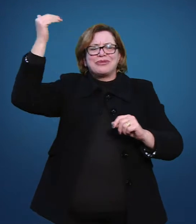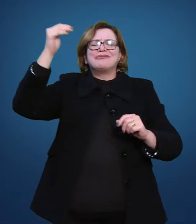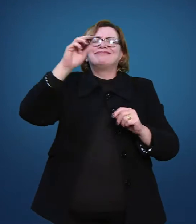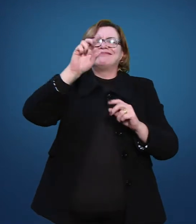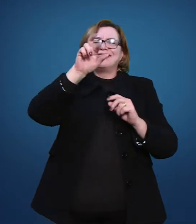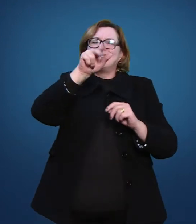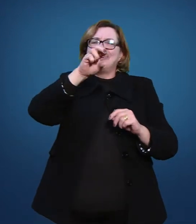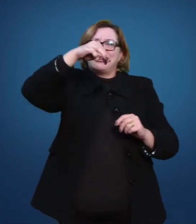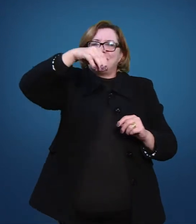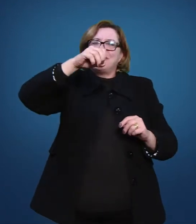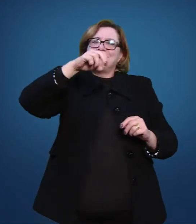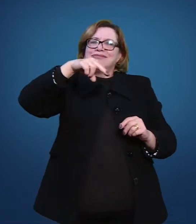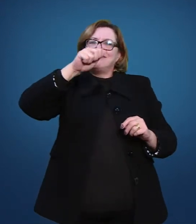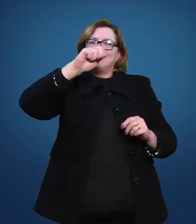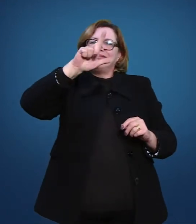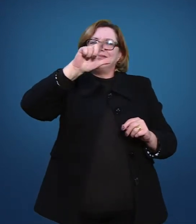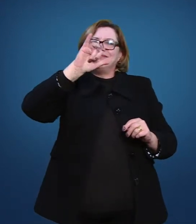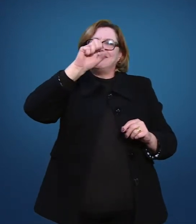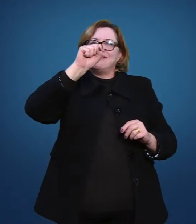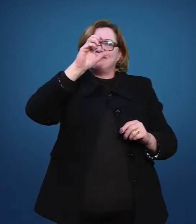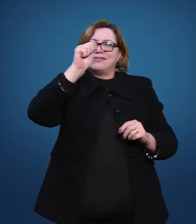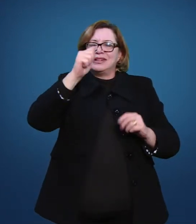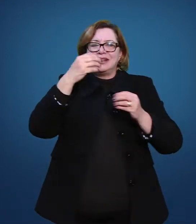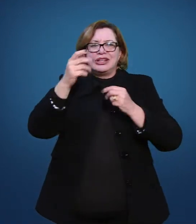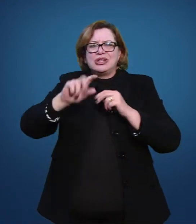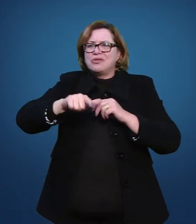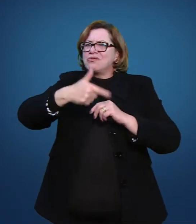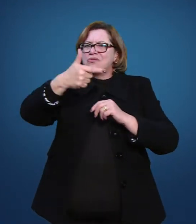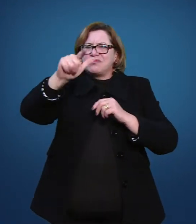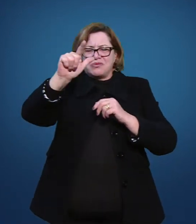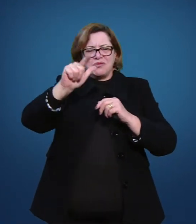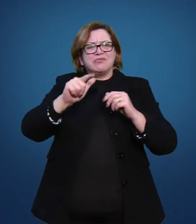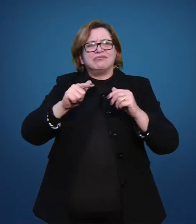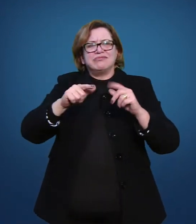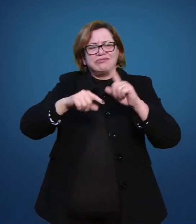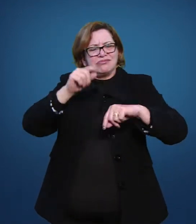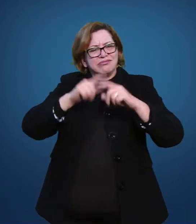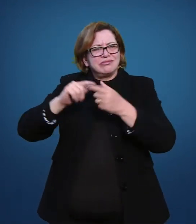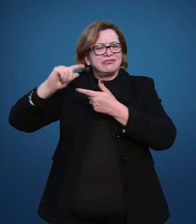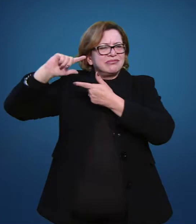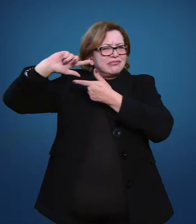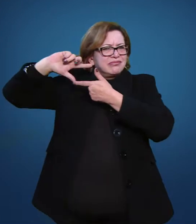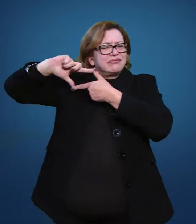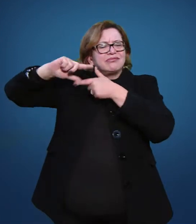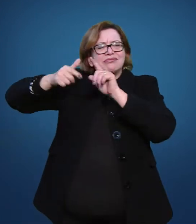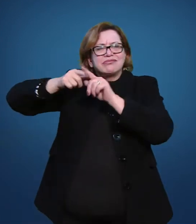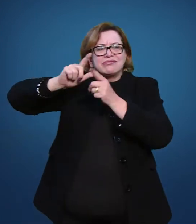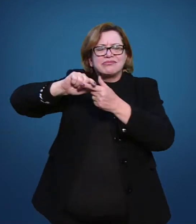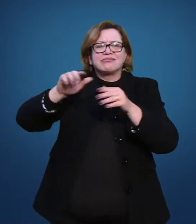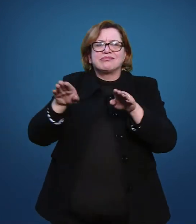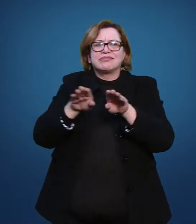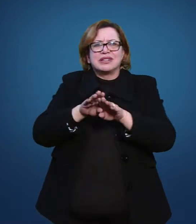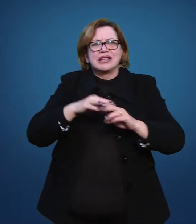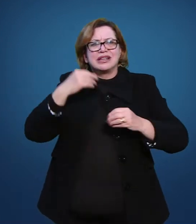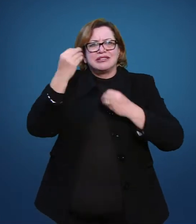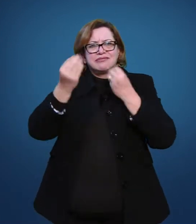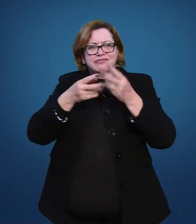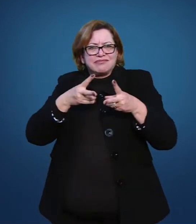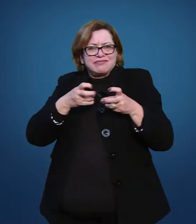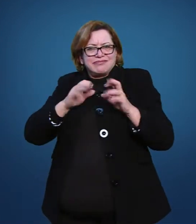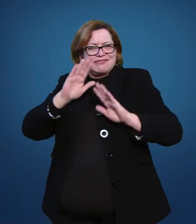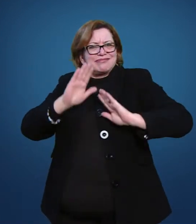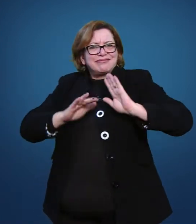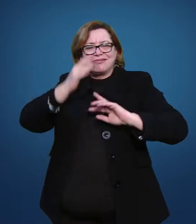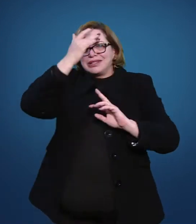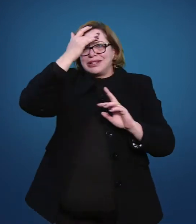feita pelo Leonardo da Vinci, e também outros objetos tradicionais clássicos. E ele verifica que alguns